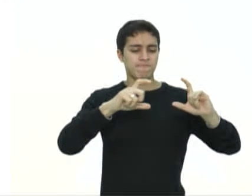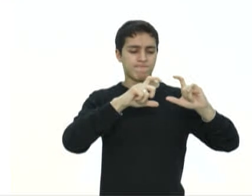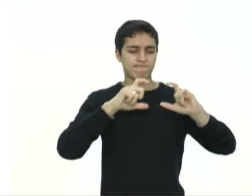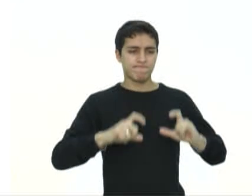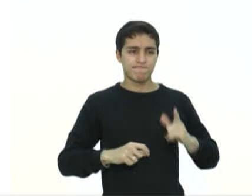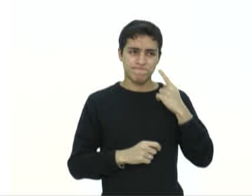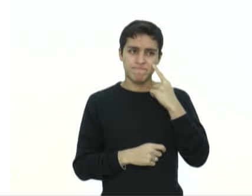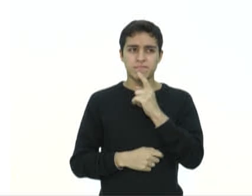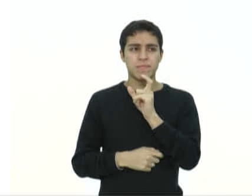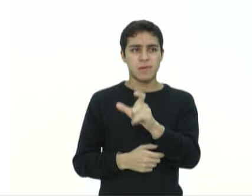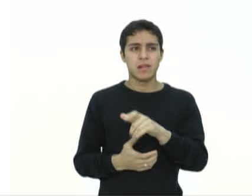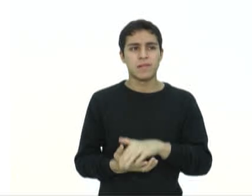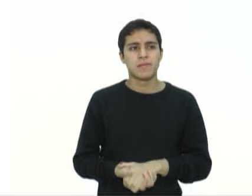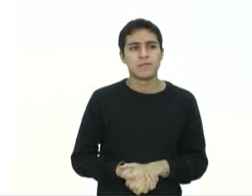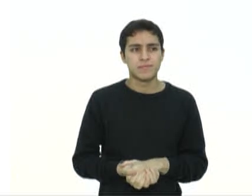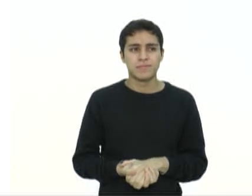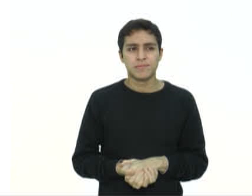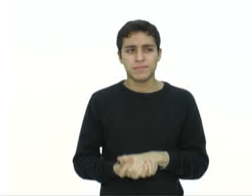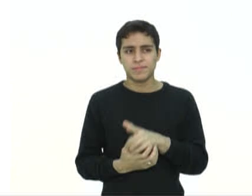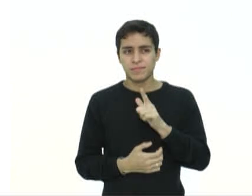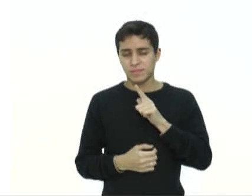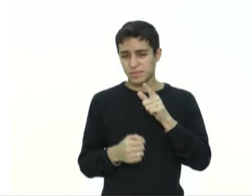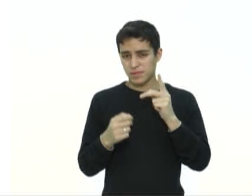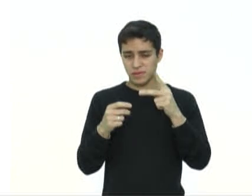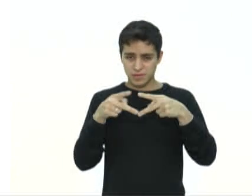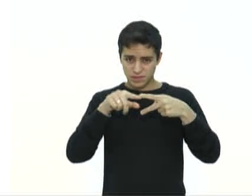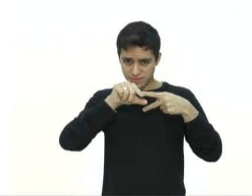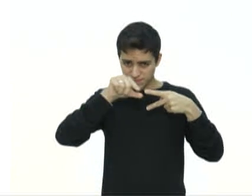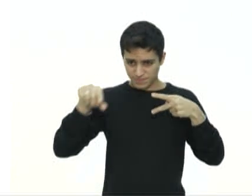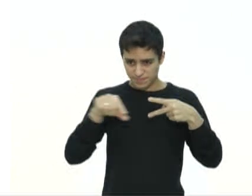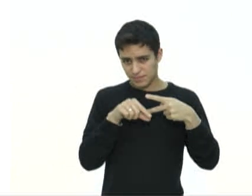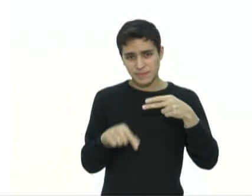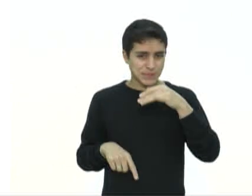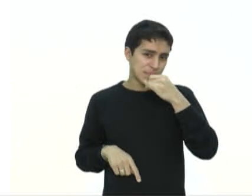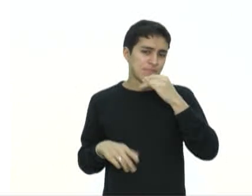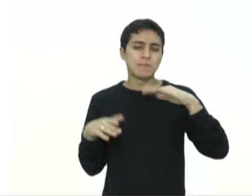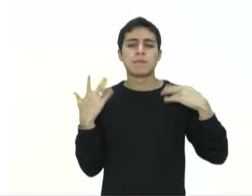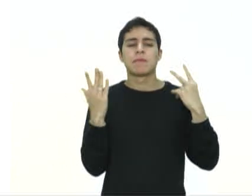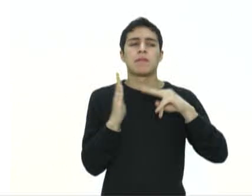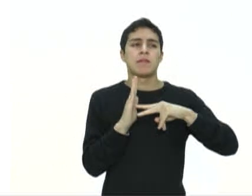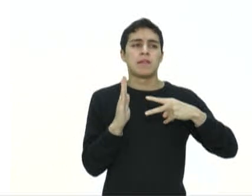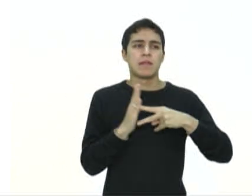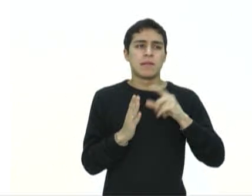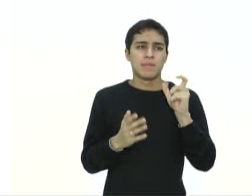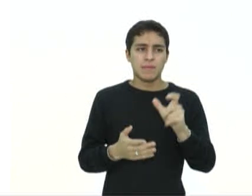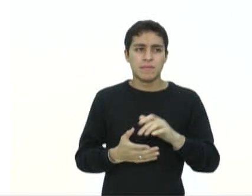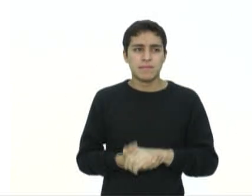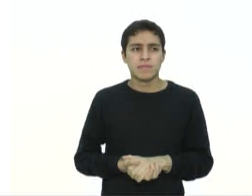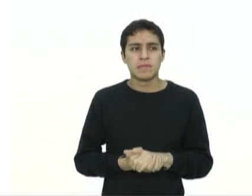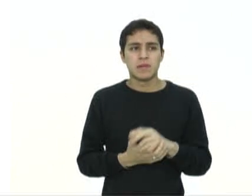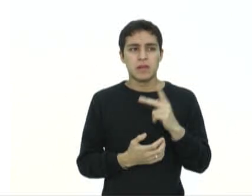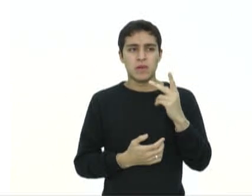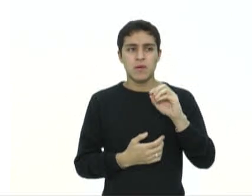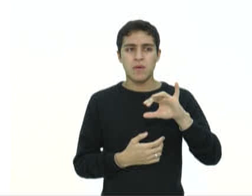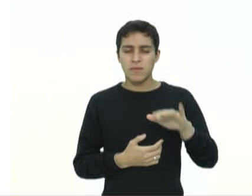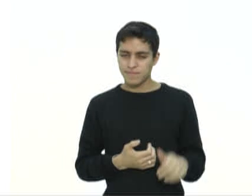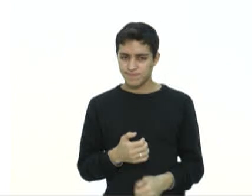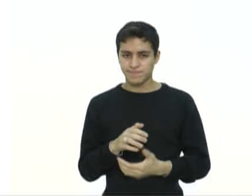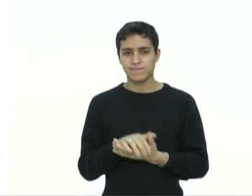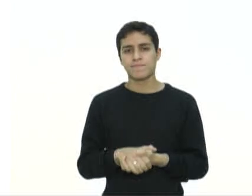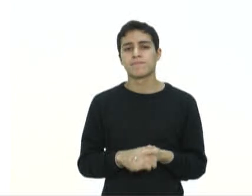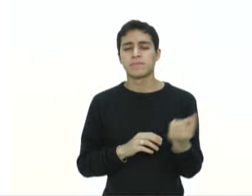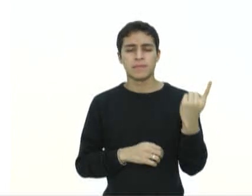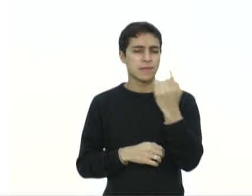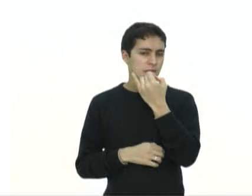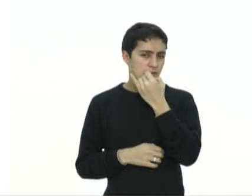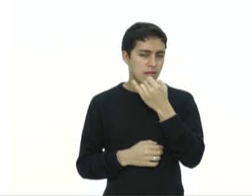hoja. Vamos ver os exemplos, temos duas frases de exemplo e o significado da palavra hoja. O exemplo